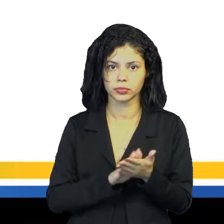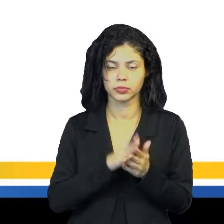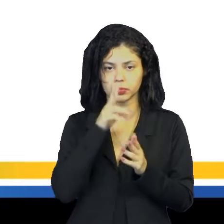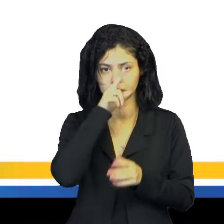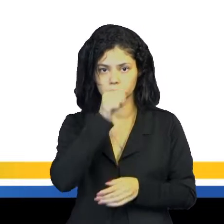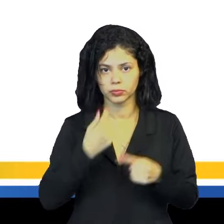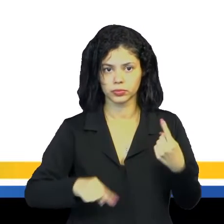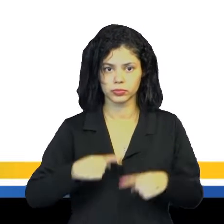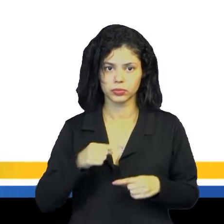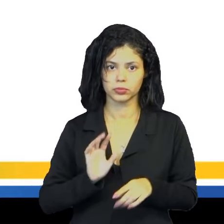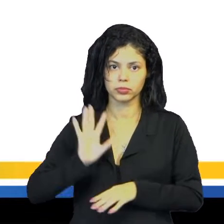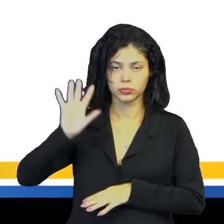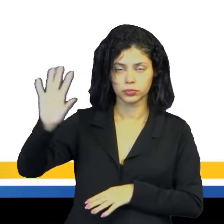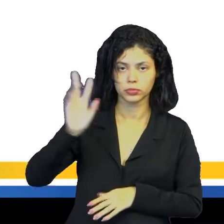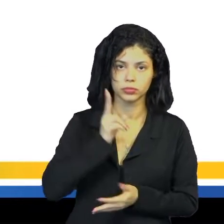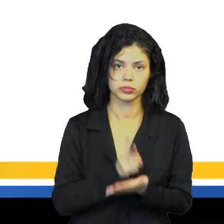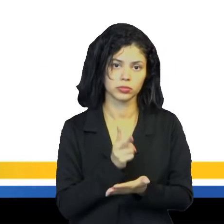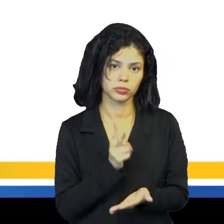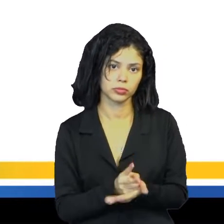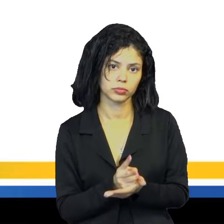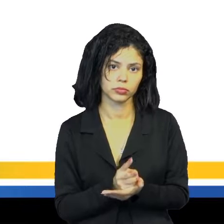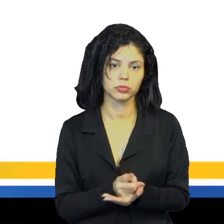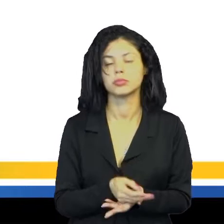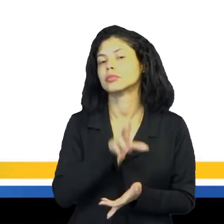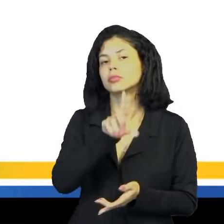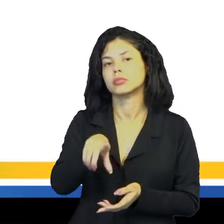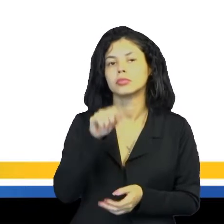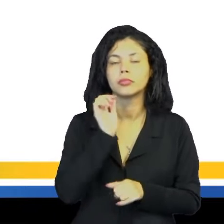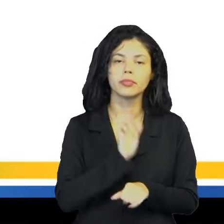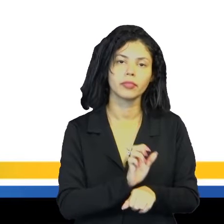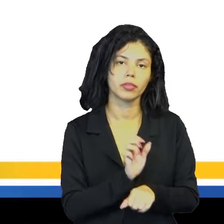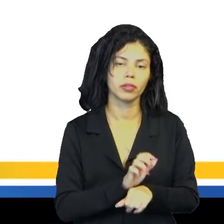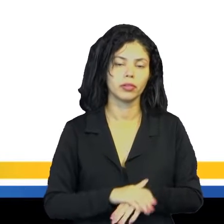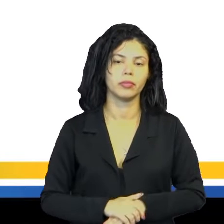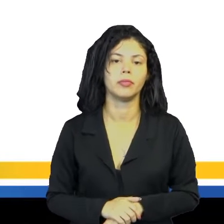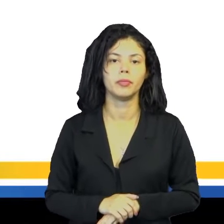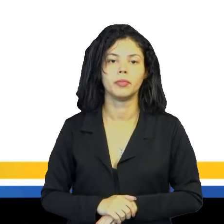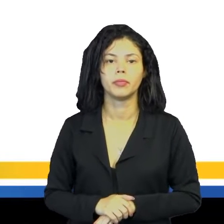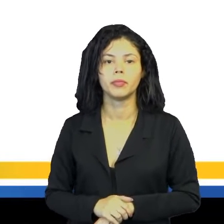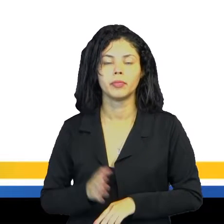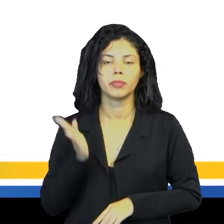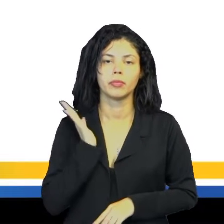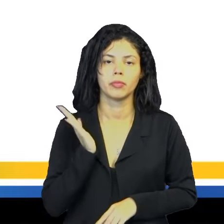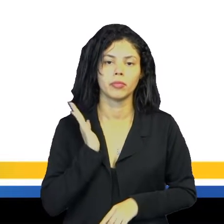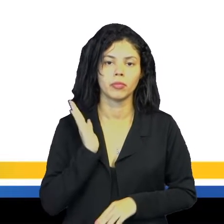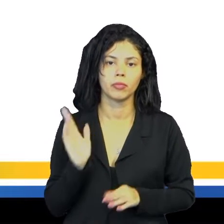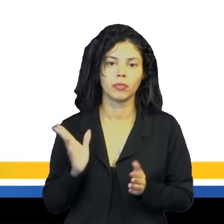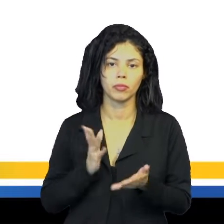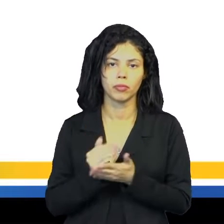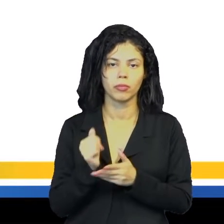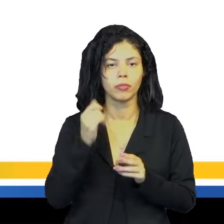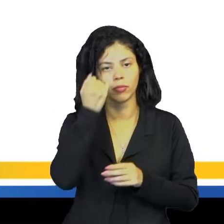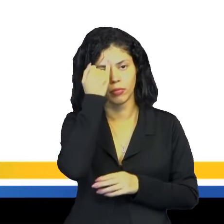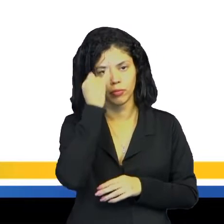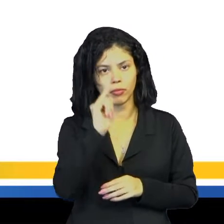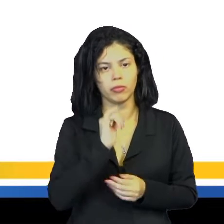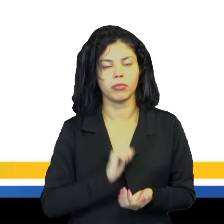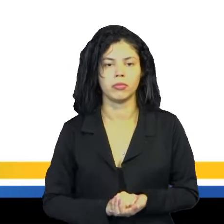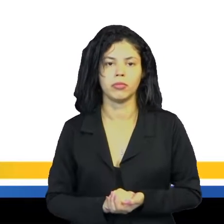equivalente em poder político e ficava sempre às margens das decisões do Estado. Então, a burguesia se apropria dessas ideias.